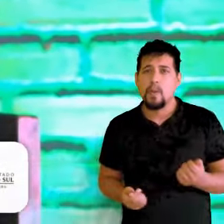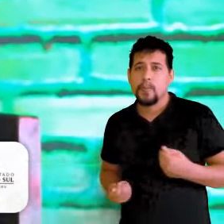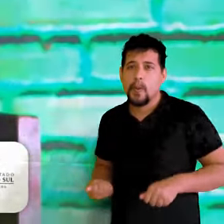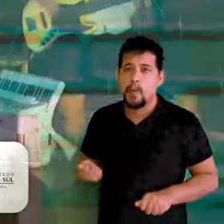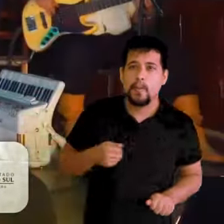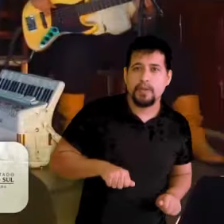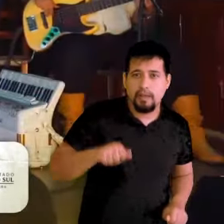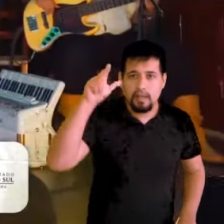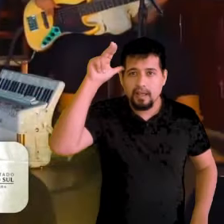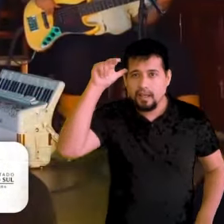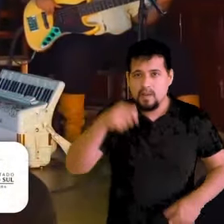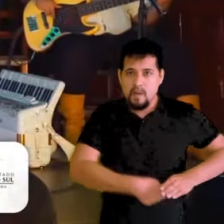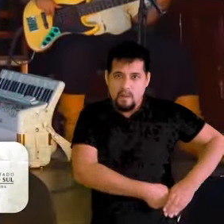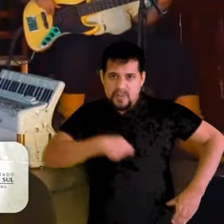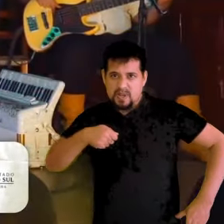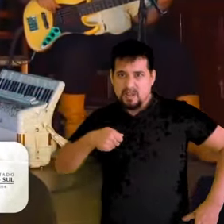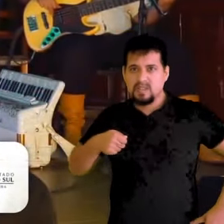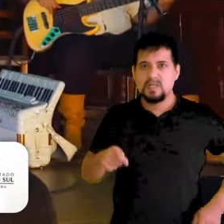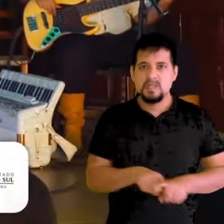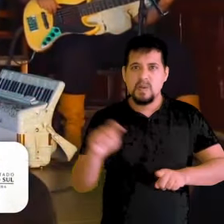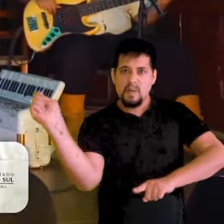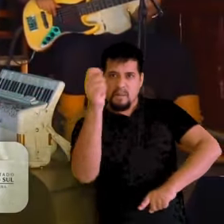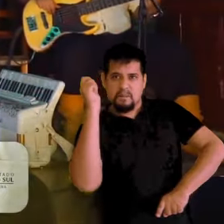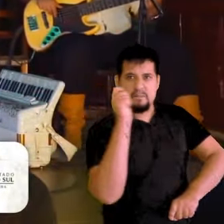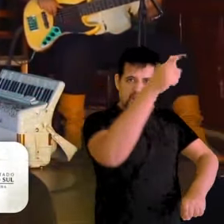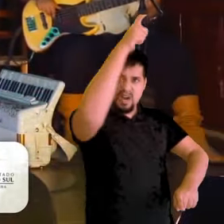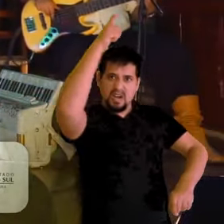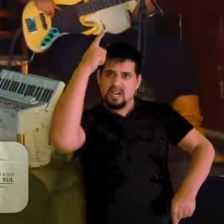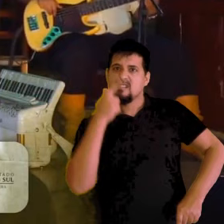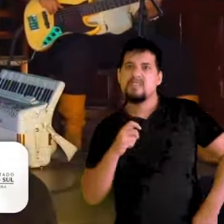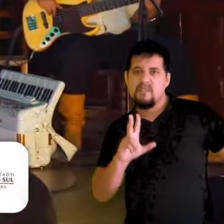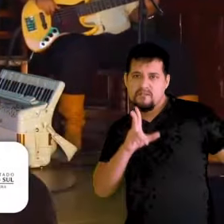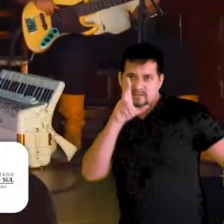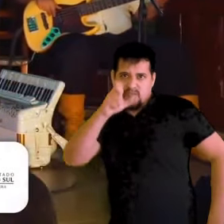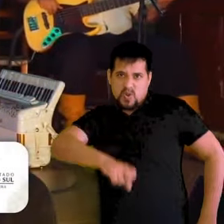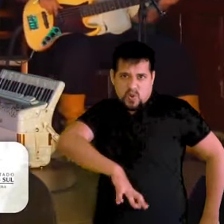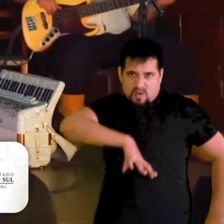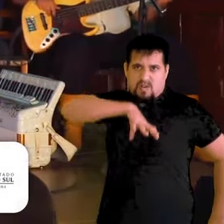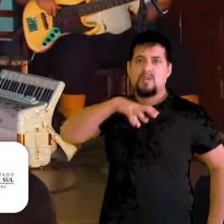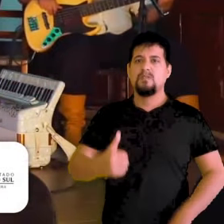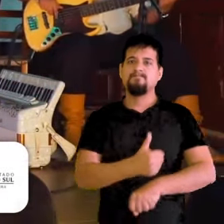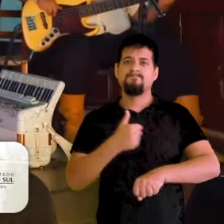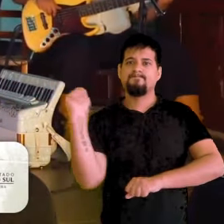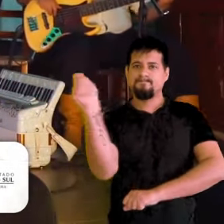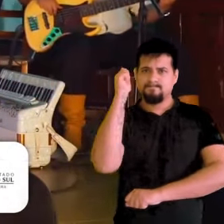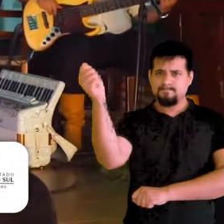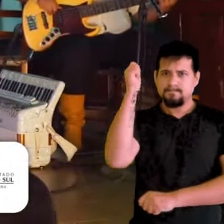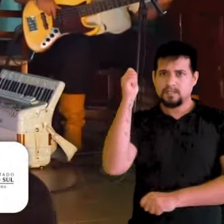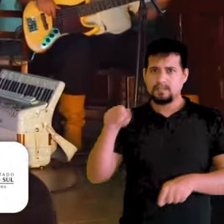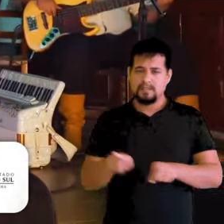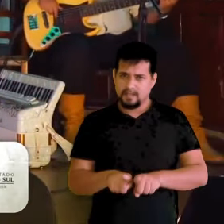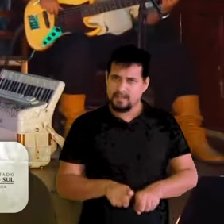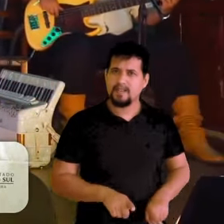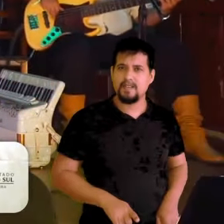Oi, a patas de cavalo, espada e lança na mão, no sangue se fez pátria na